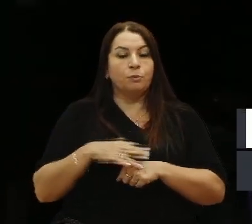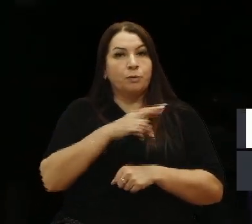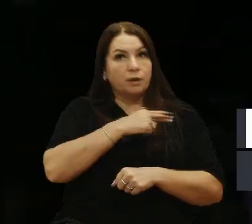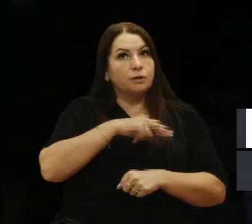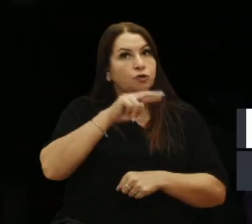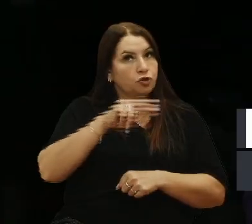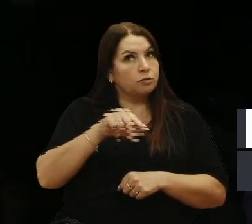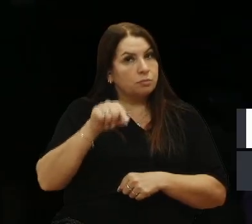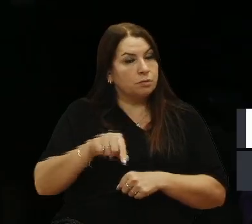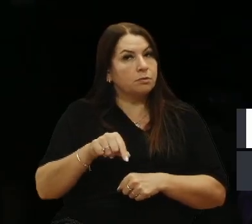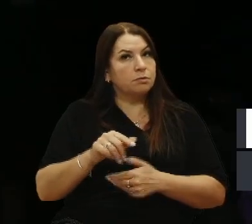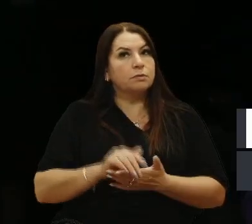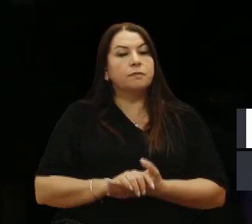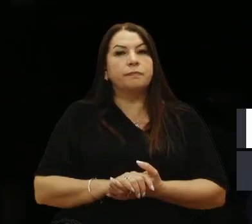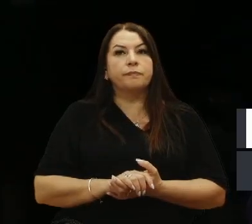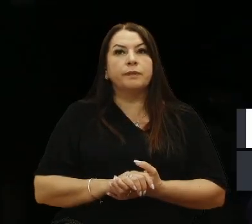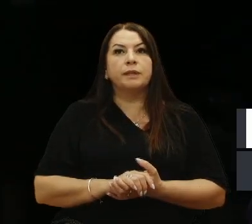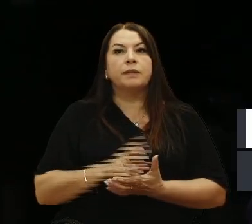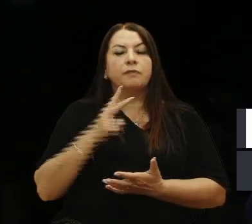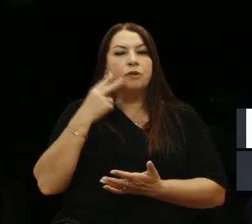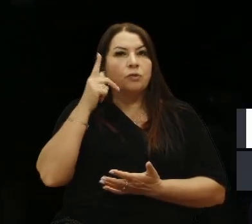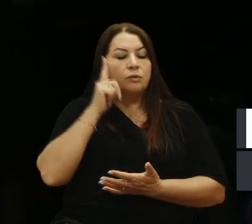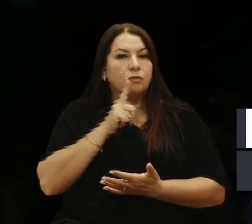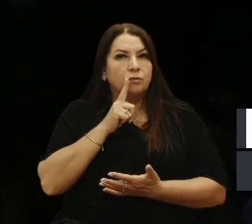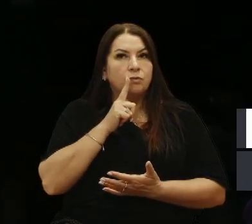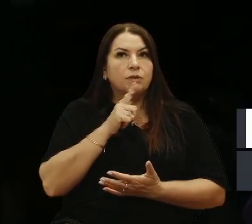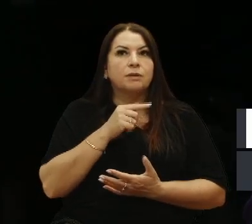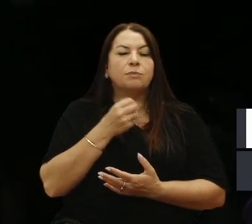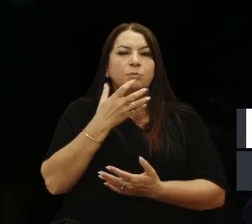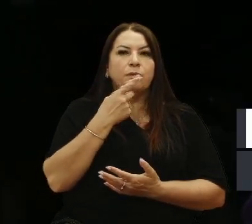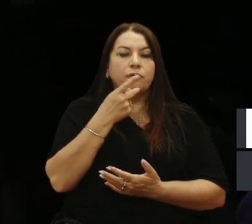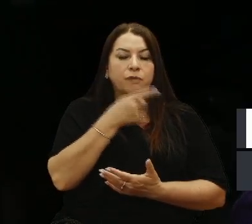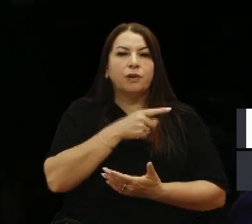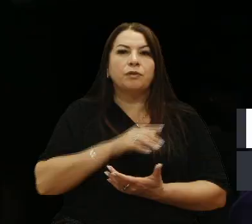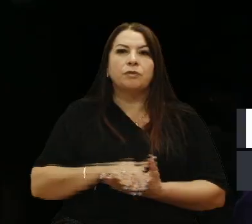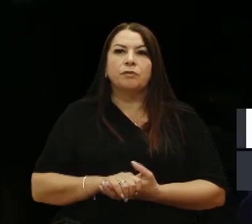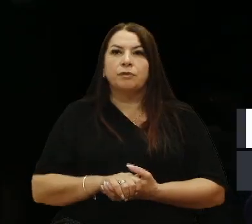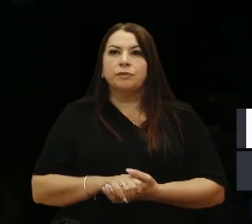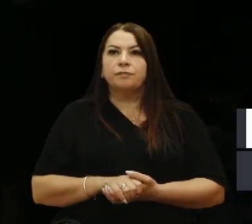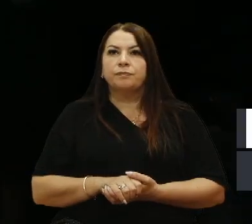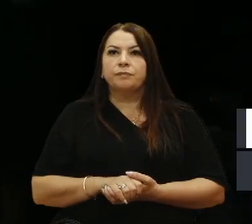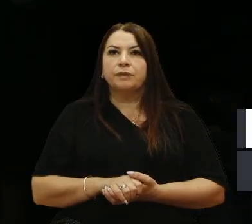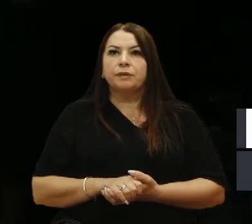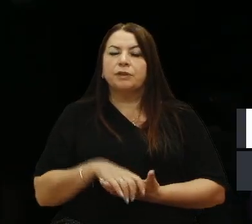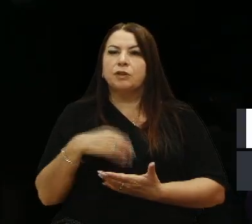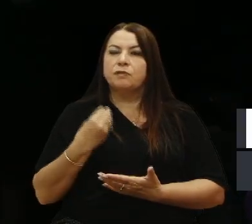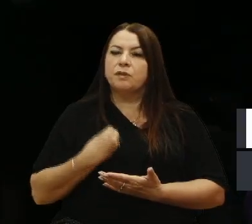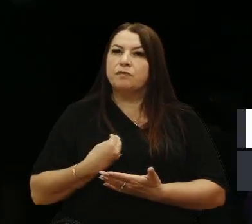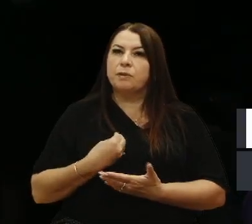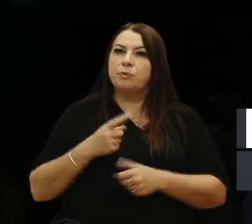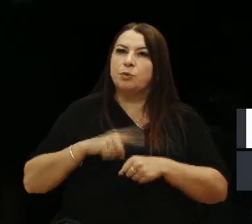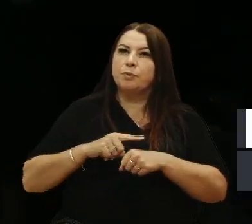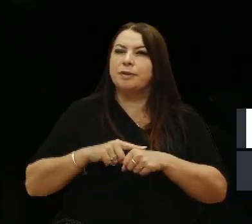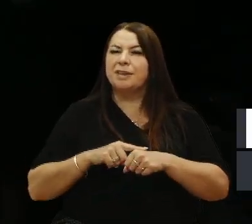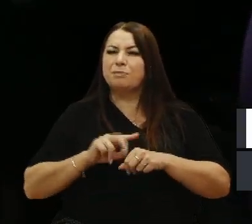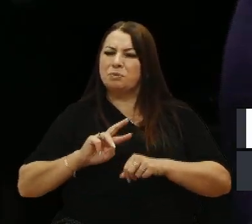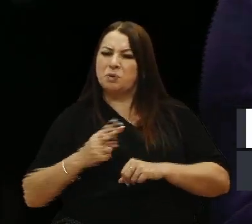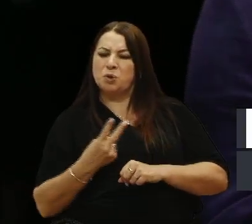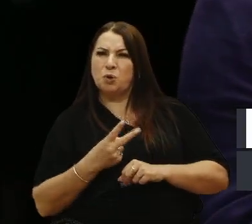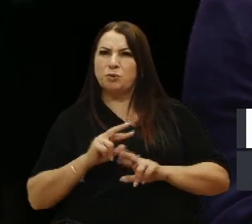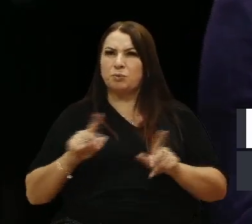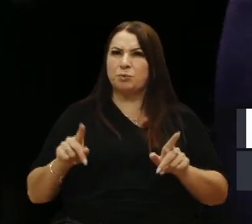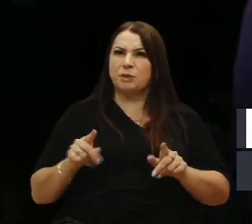religião, essas religiões, vereador Lucas, o senhor muito bem trouxe aqui, e nós vivemos uma era em que se distorce em tudo,